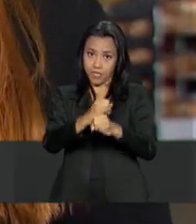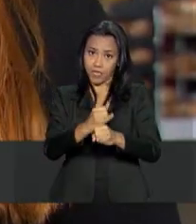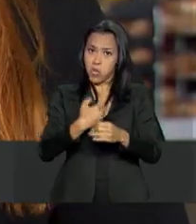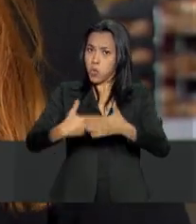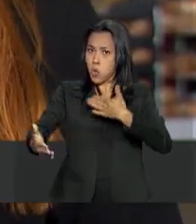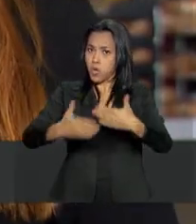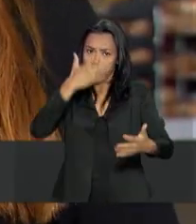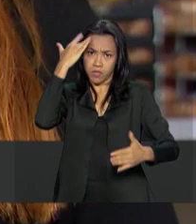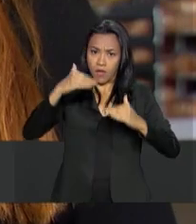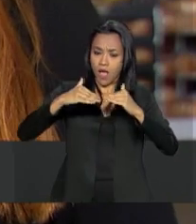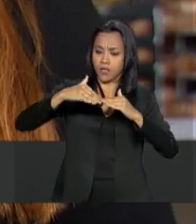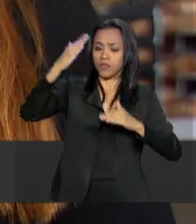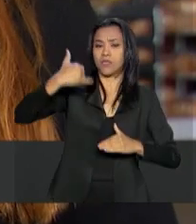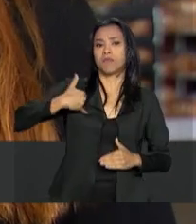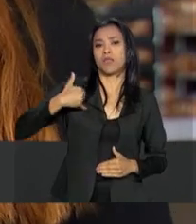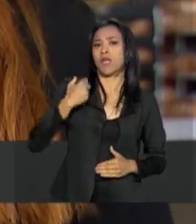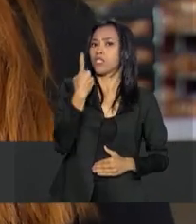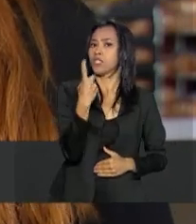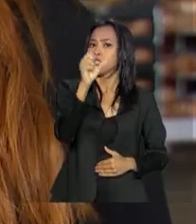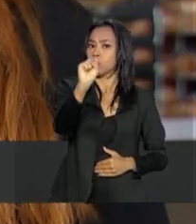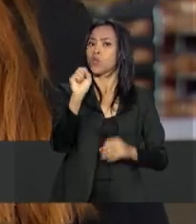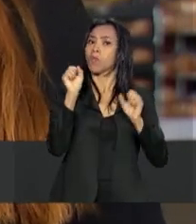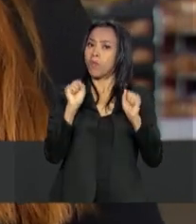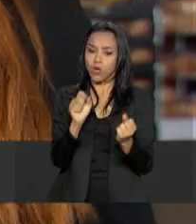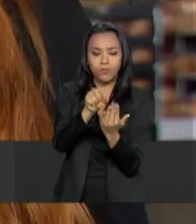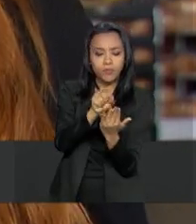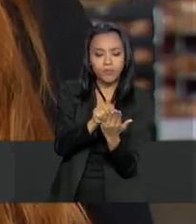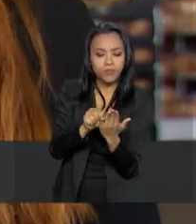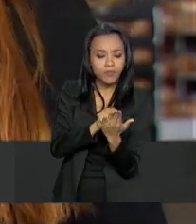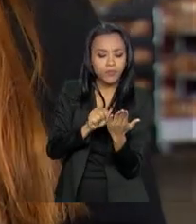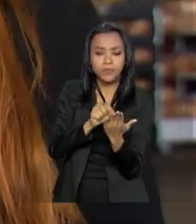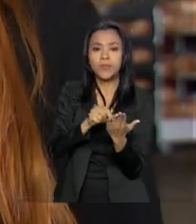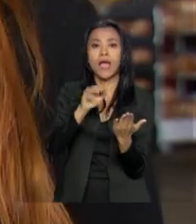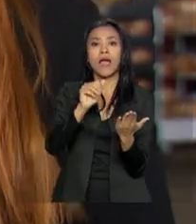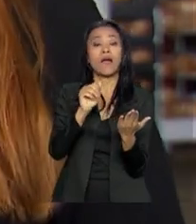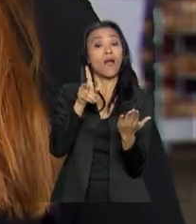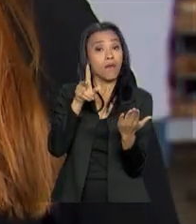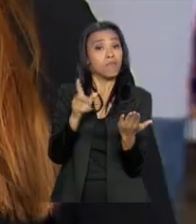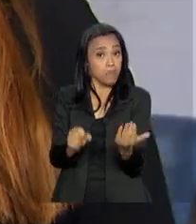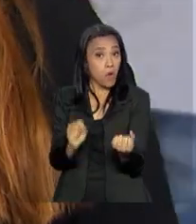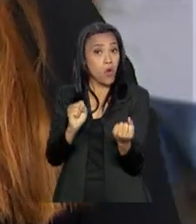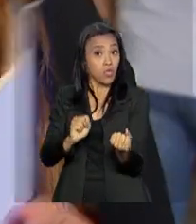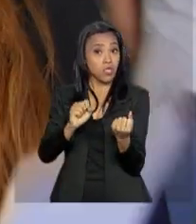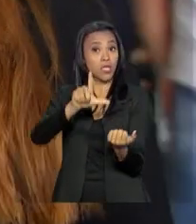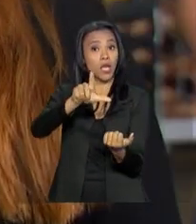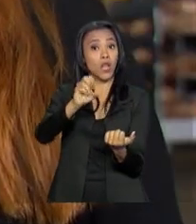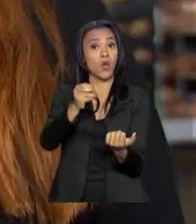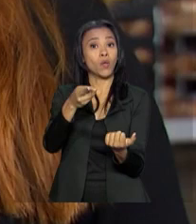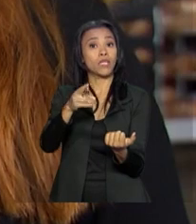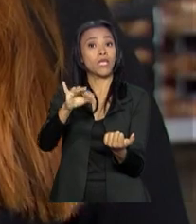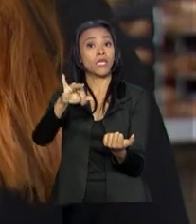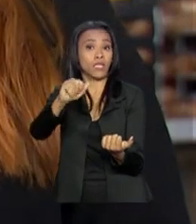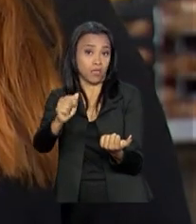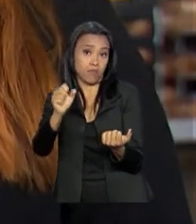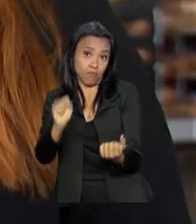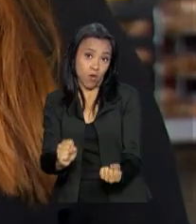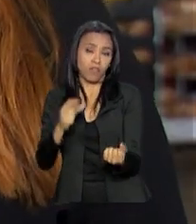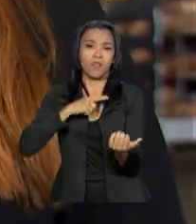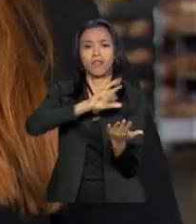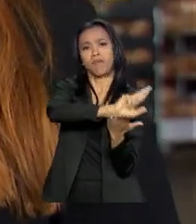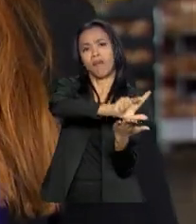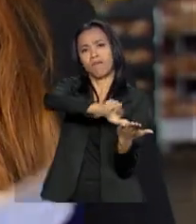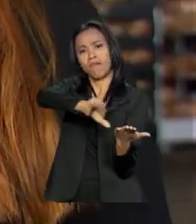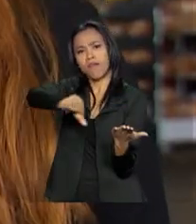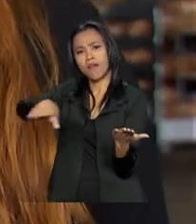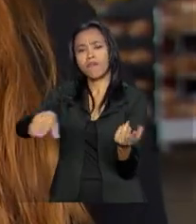acima de 18 anos pode fazer suas apostas independente de ter conta em banco todas as modalidades vão estar disponíveis